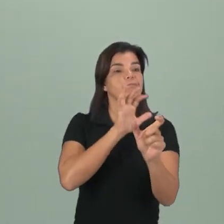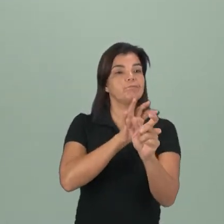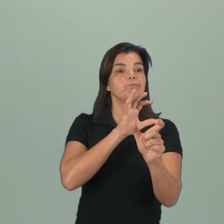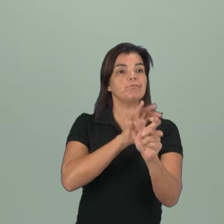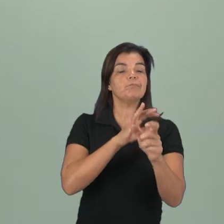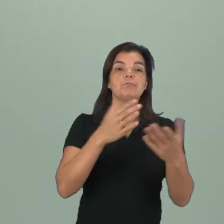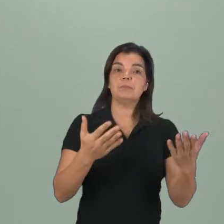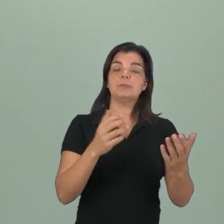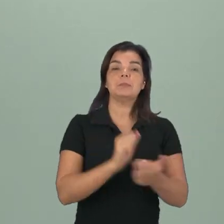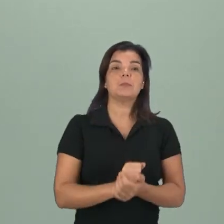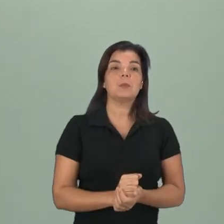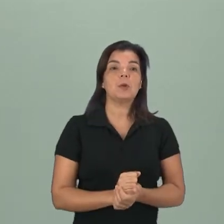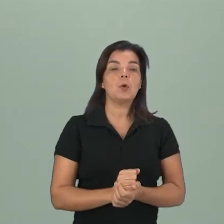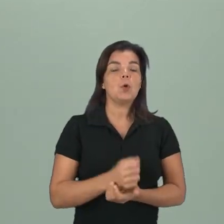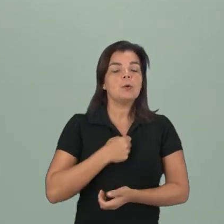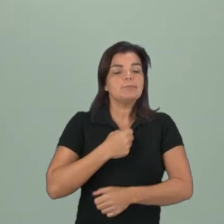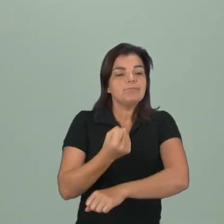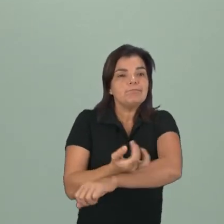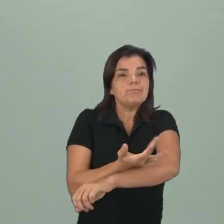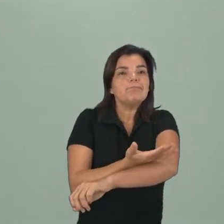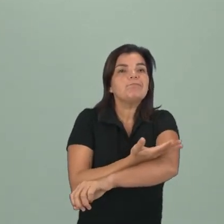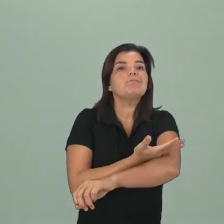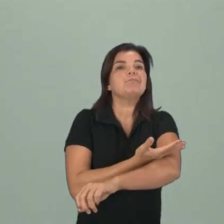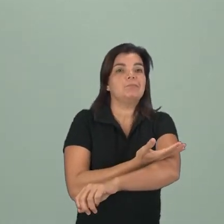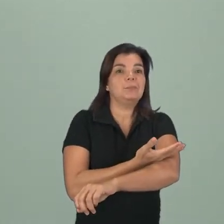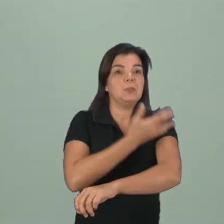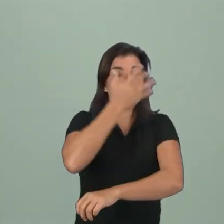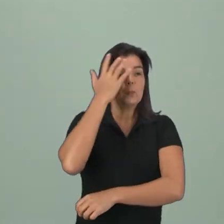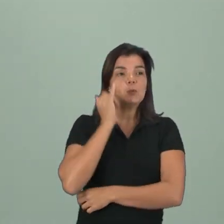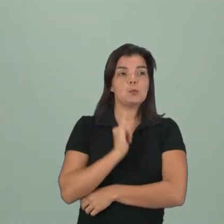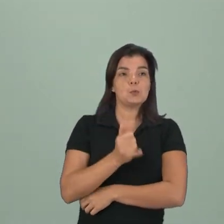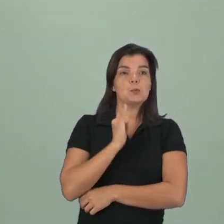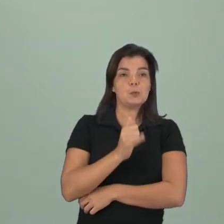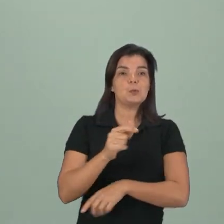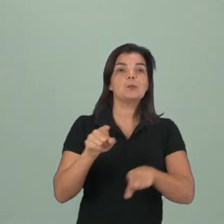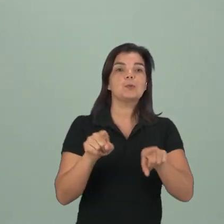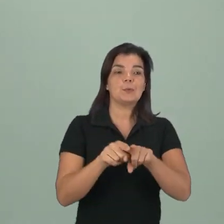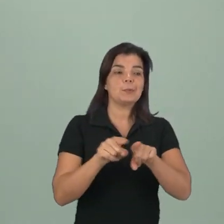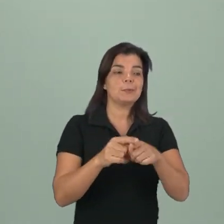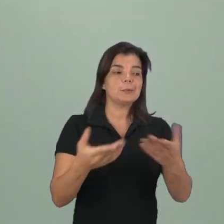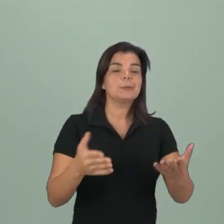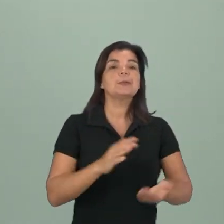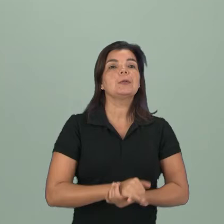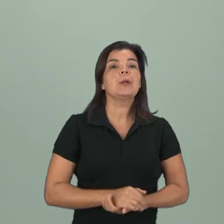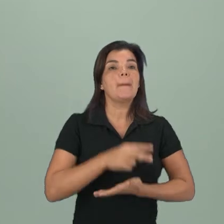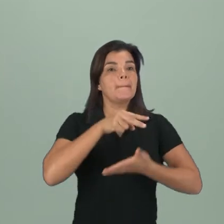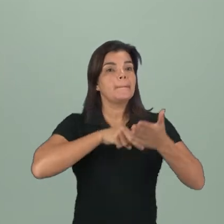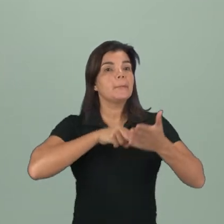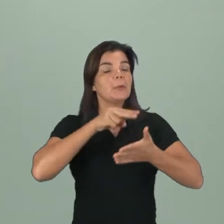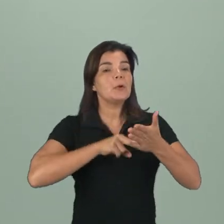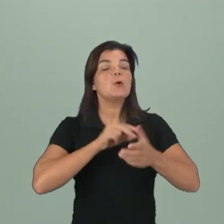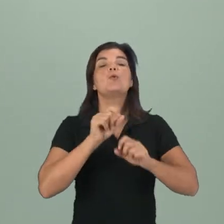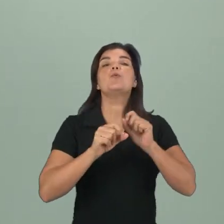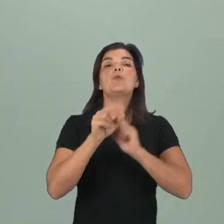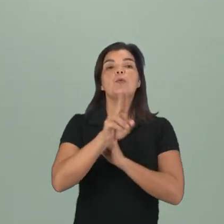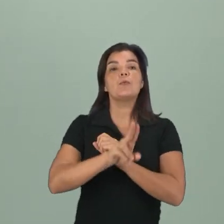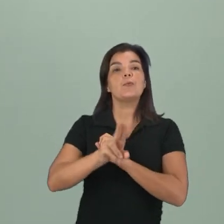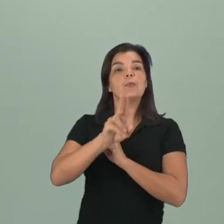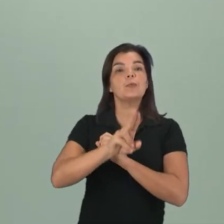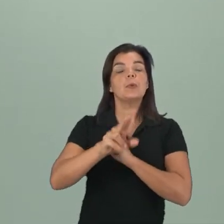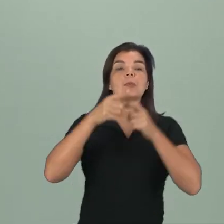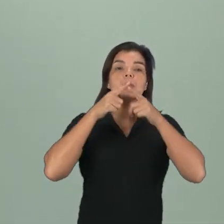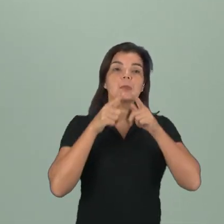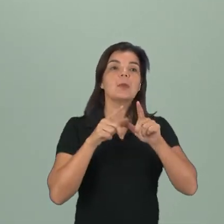figurado, quando mexe com as emoções do narrador e, consequentemente, do leitor, vai usar isso por meio